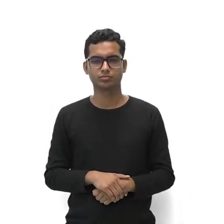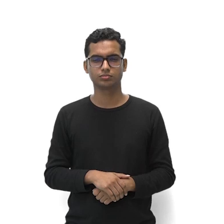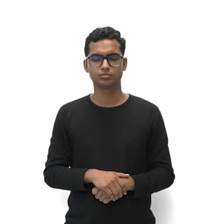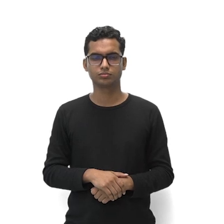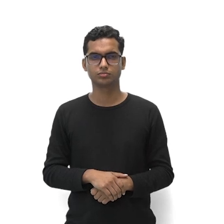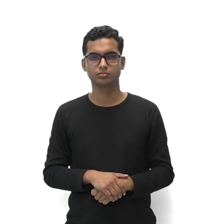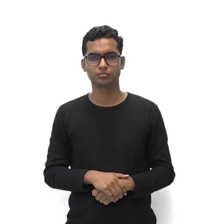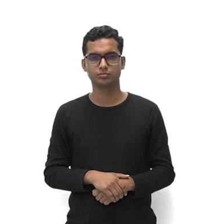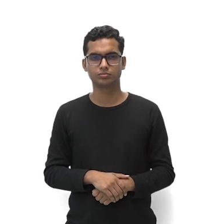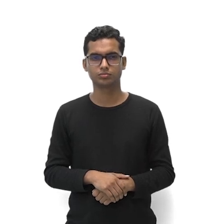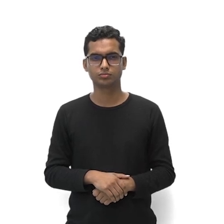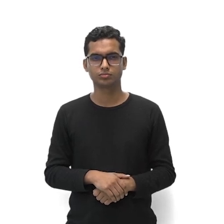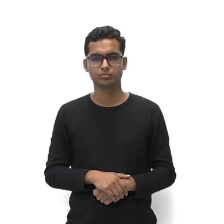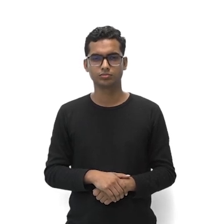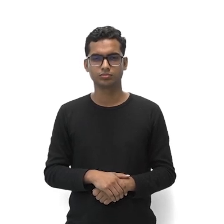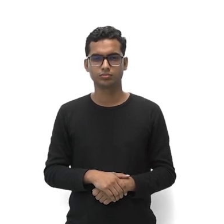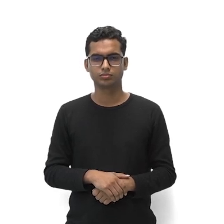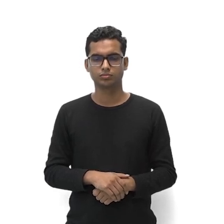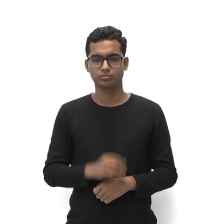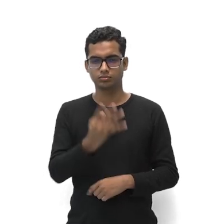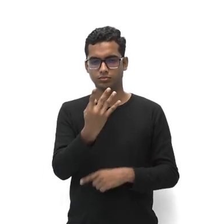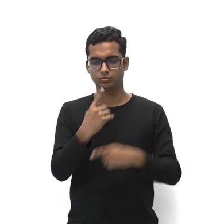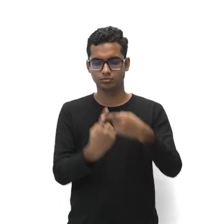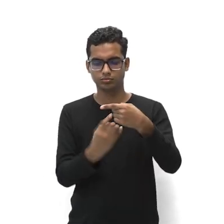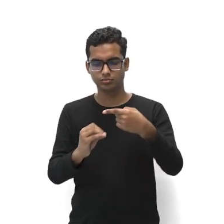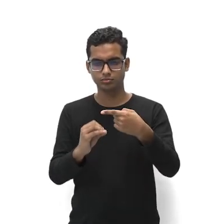Isso daqui está elevado a quanto? Ao cubo.